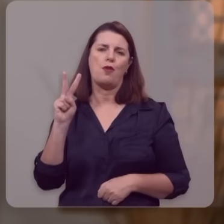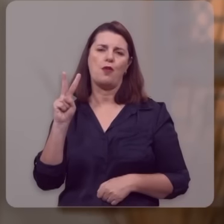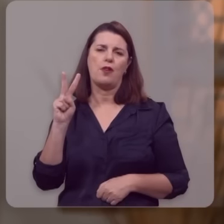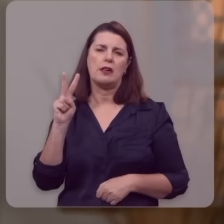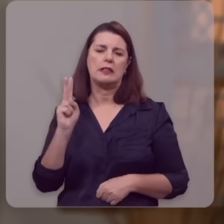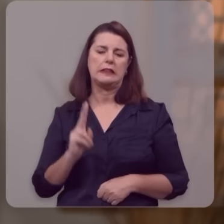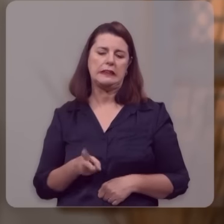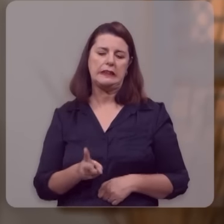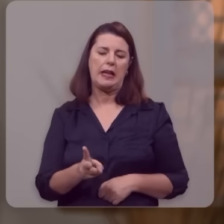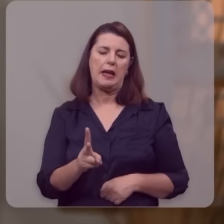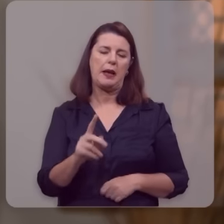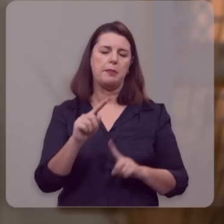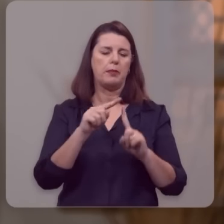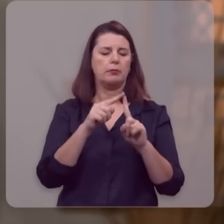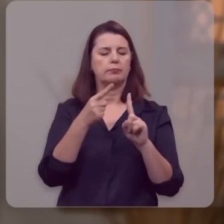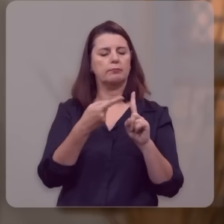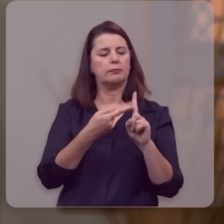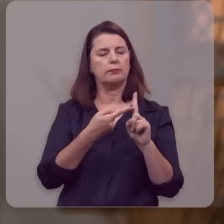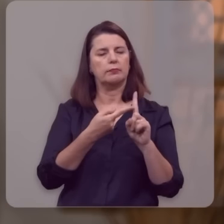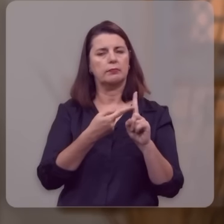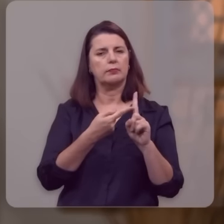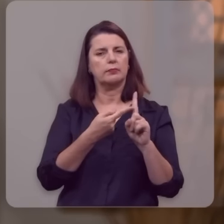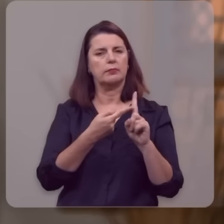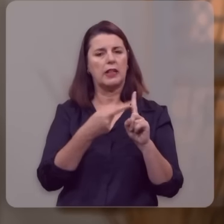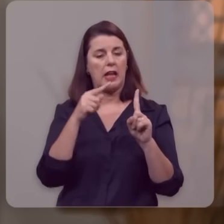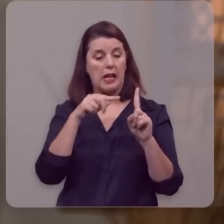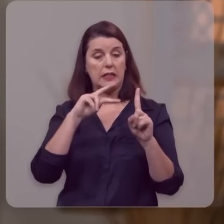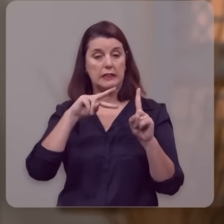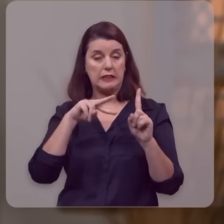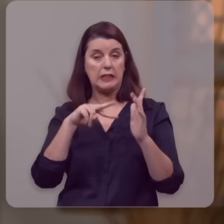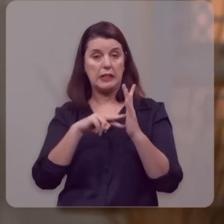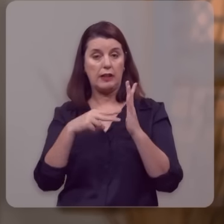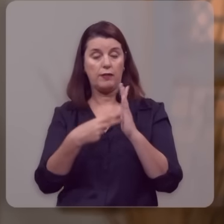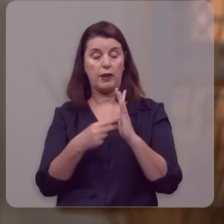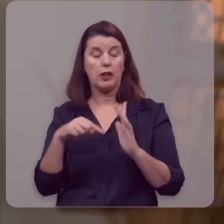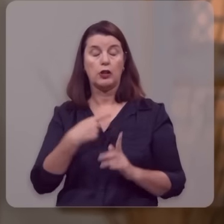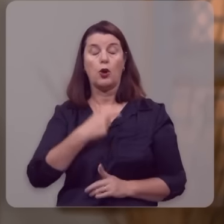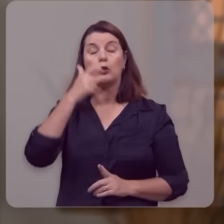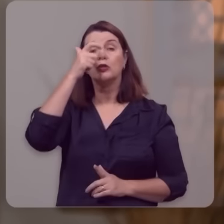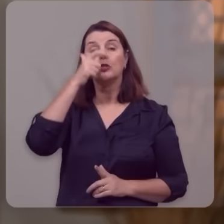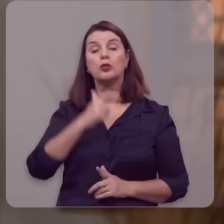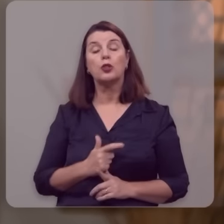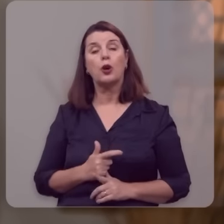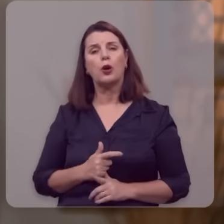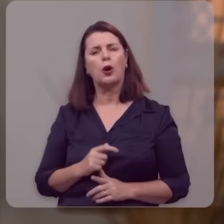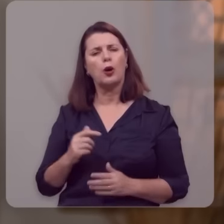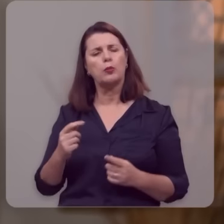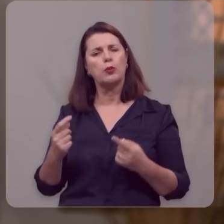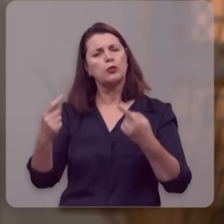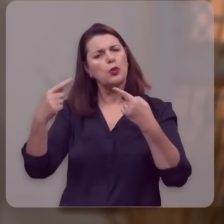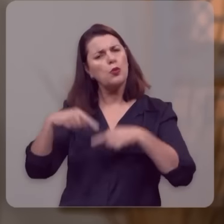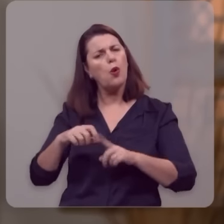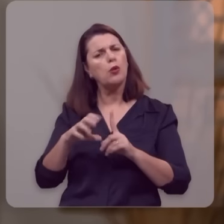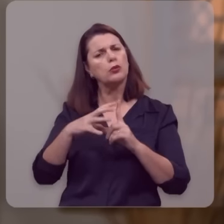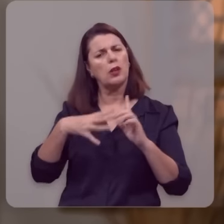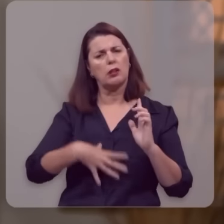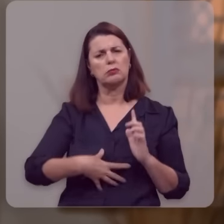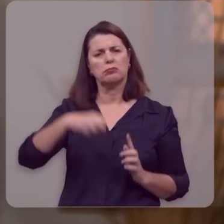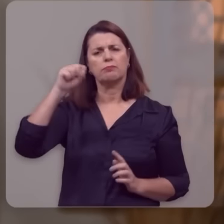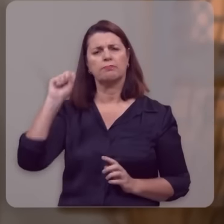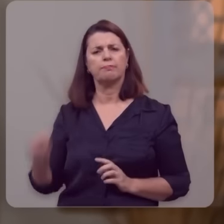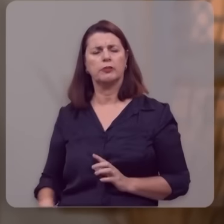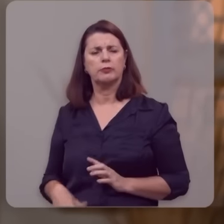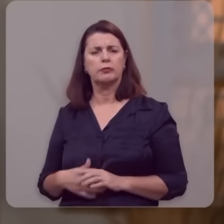desde o ventre materno com isso significa que nós somos contrários à prática do